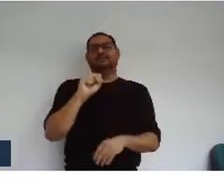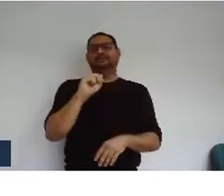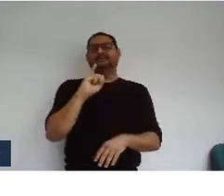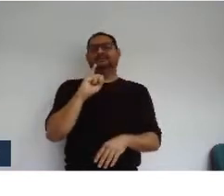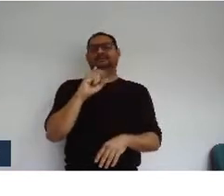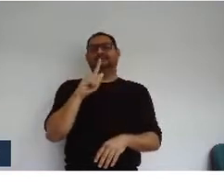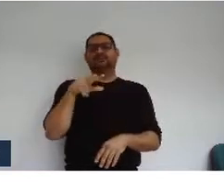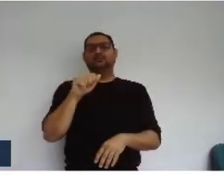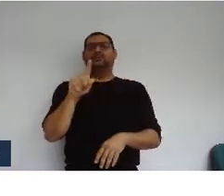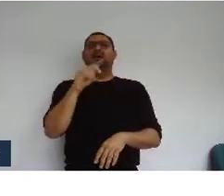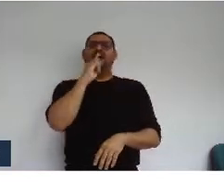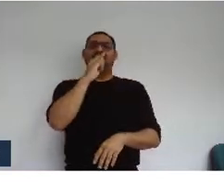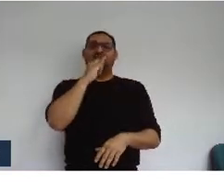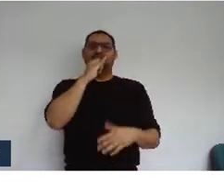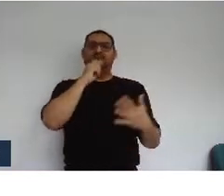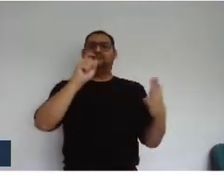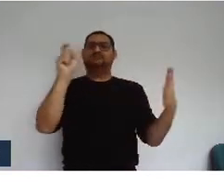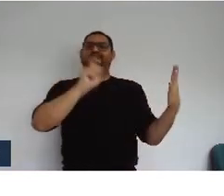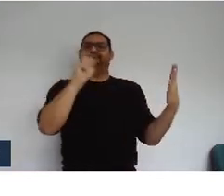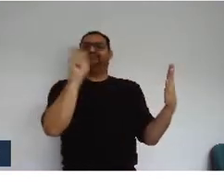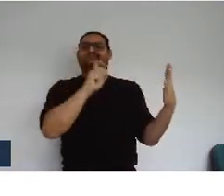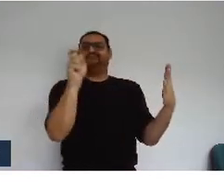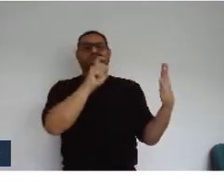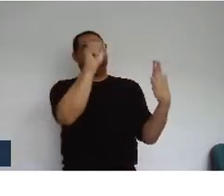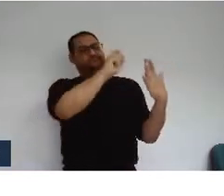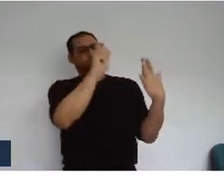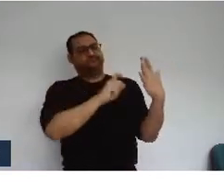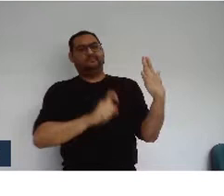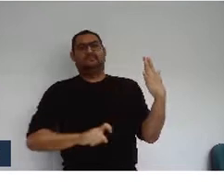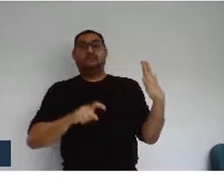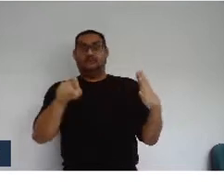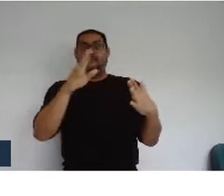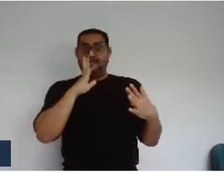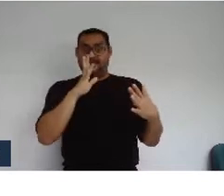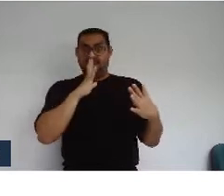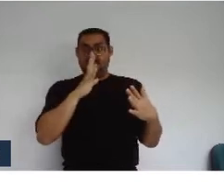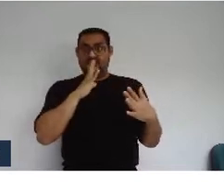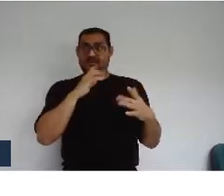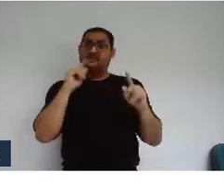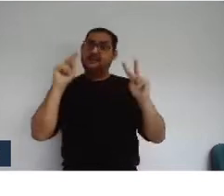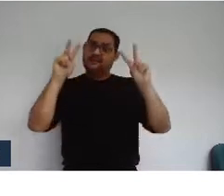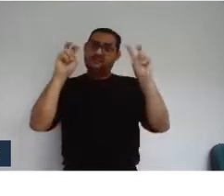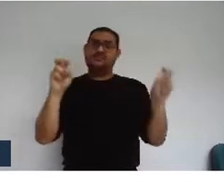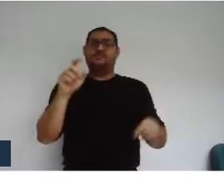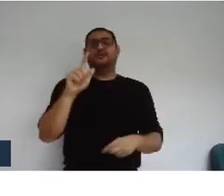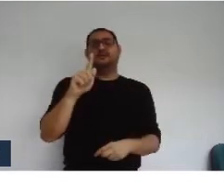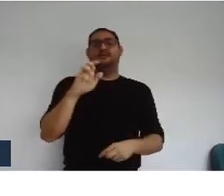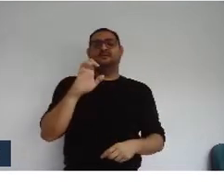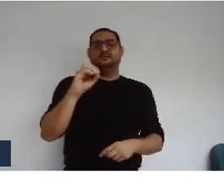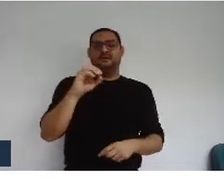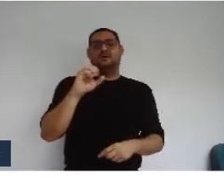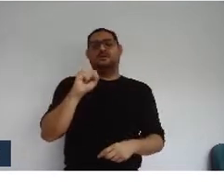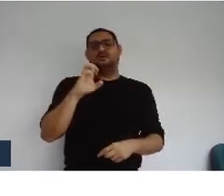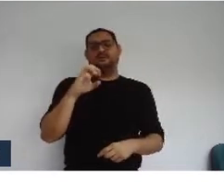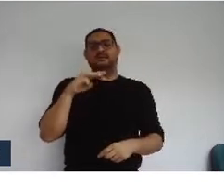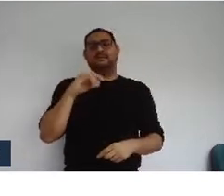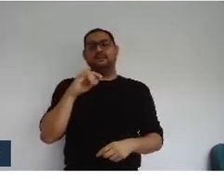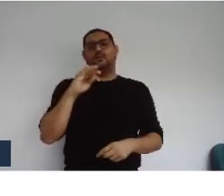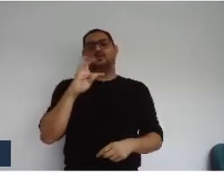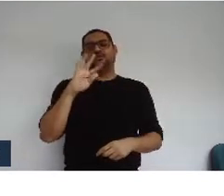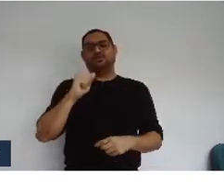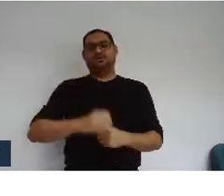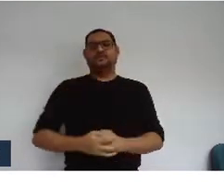trabalho que dá início a essa tradição de geossemiótica. Mais próximo.